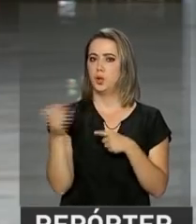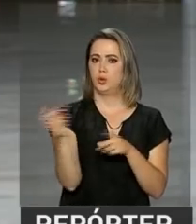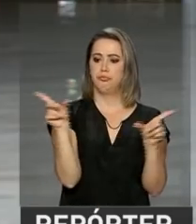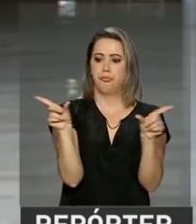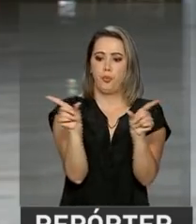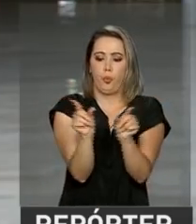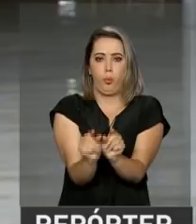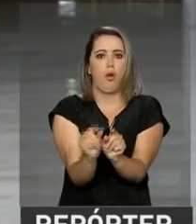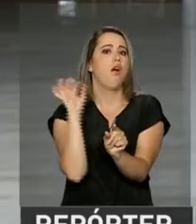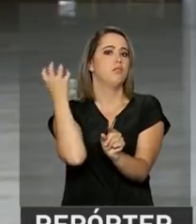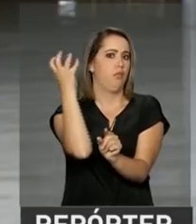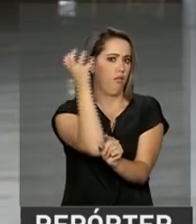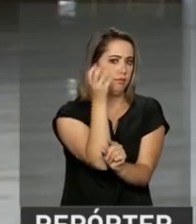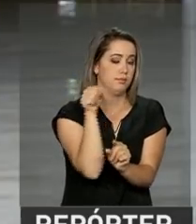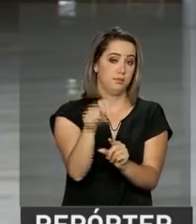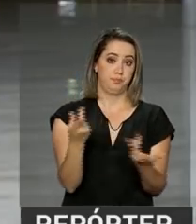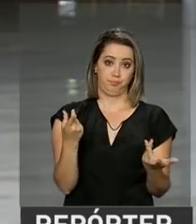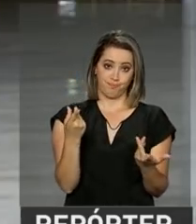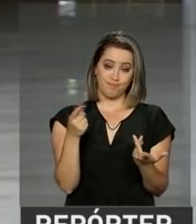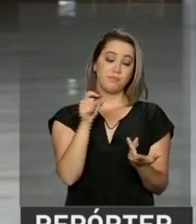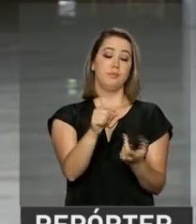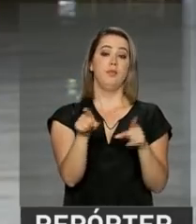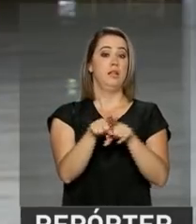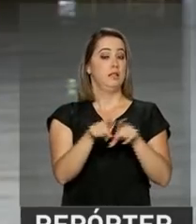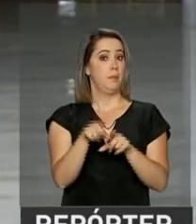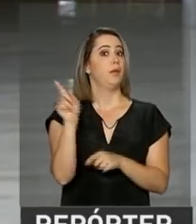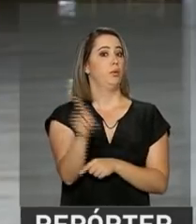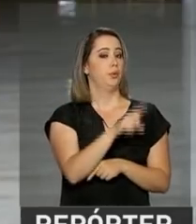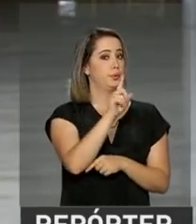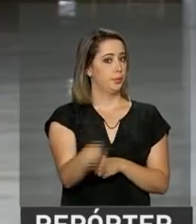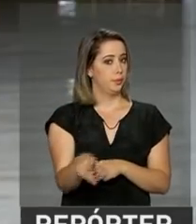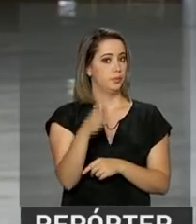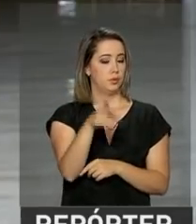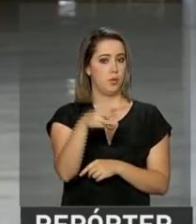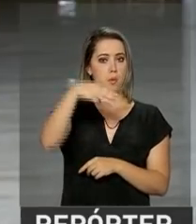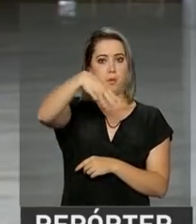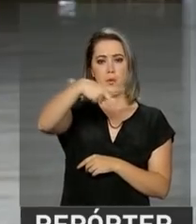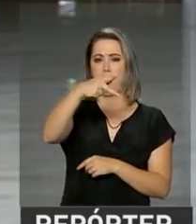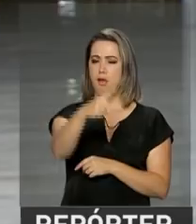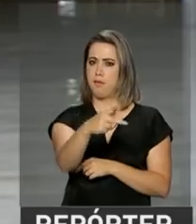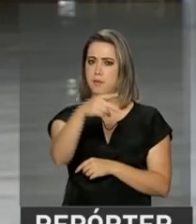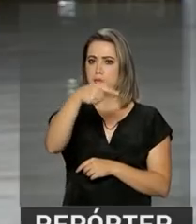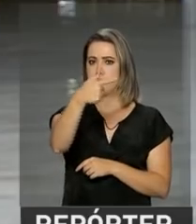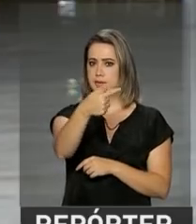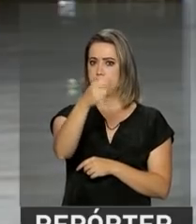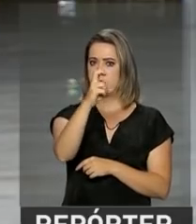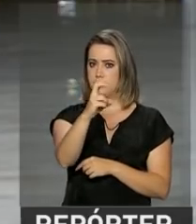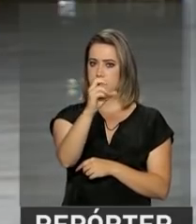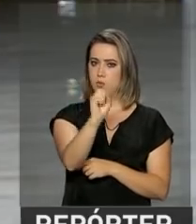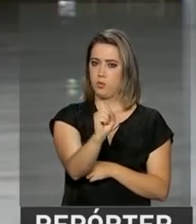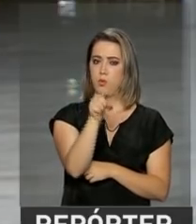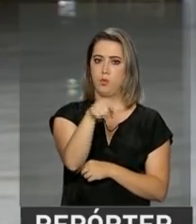da Floresta Nacional do Jamanchim. O presidente também vetou parcialmente a MP 758, que